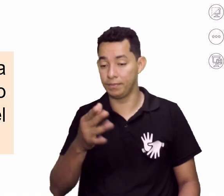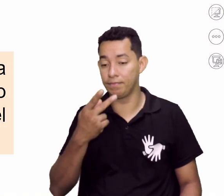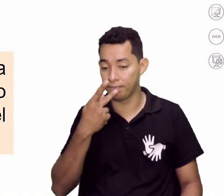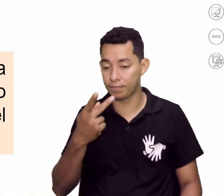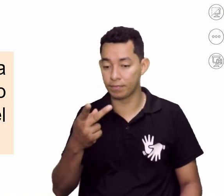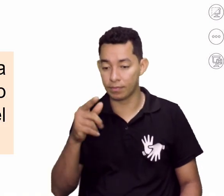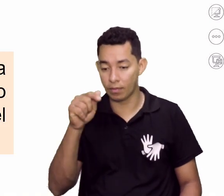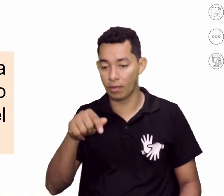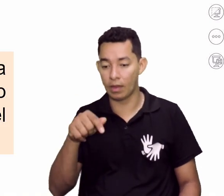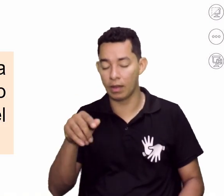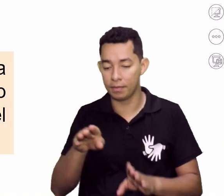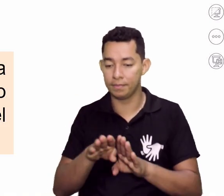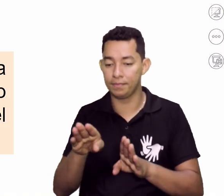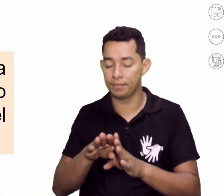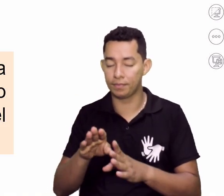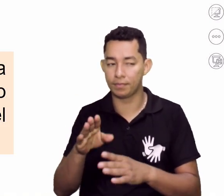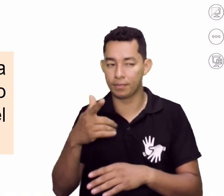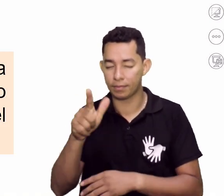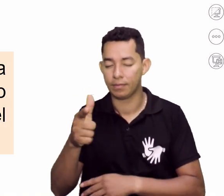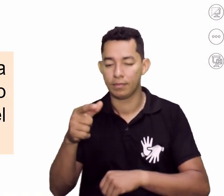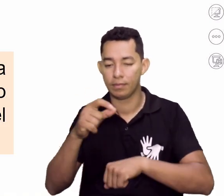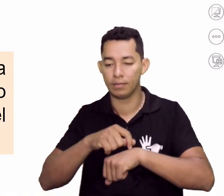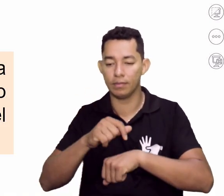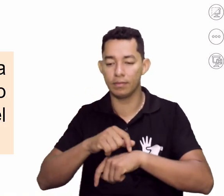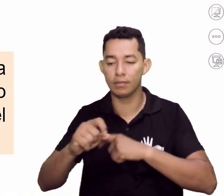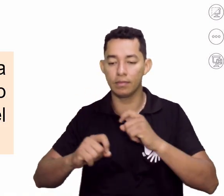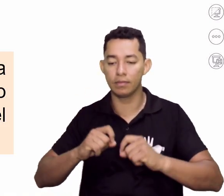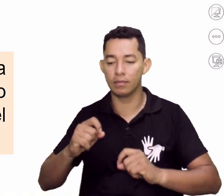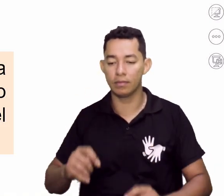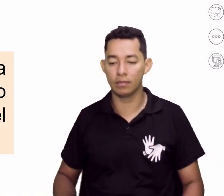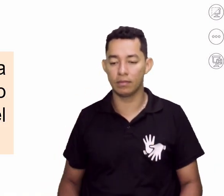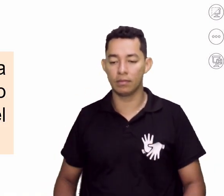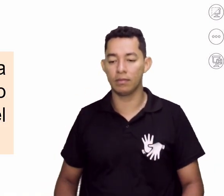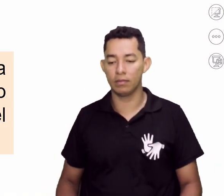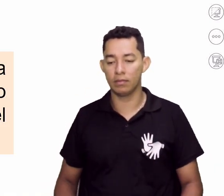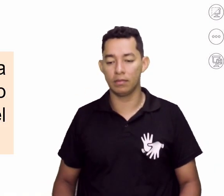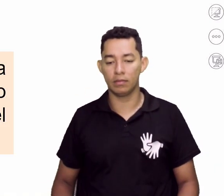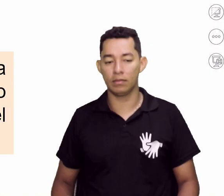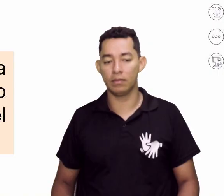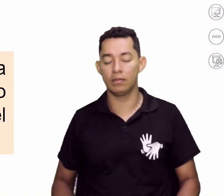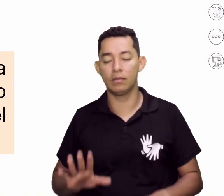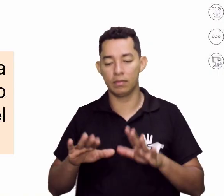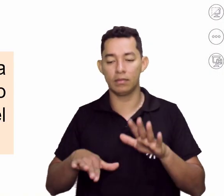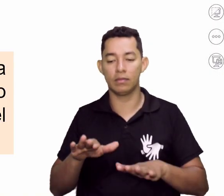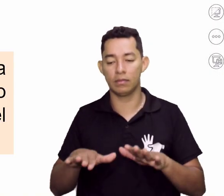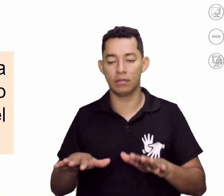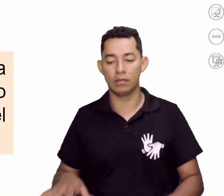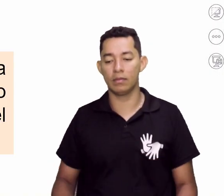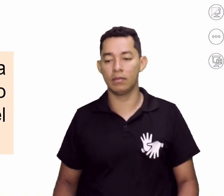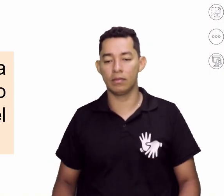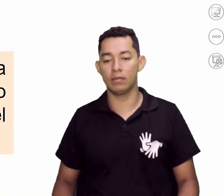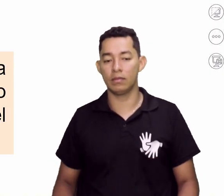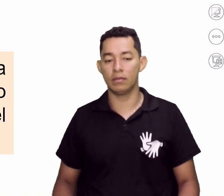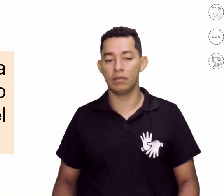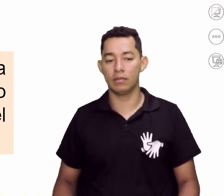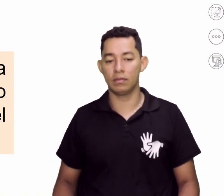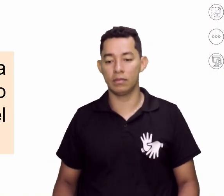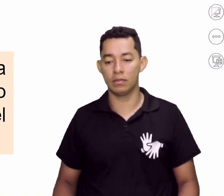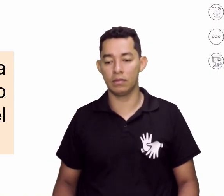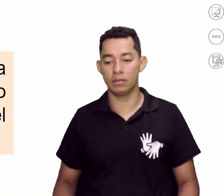em alguns outros momentos que muitas vezes nós